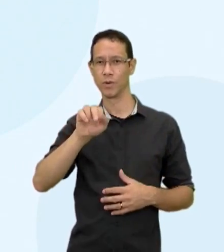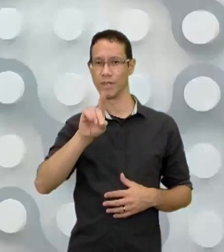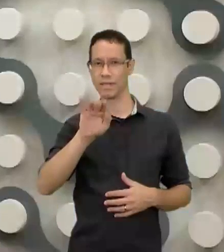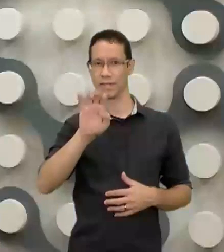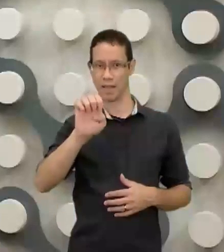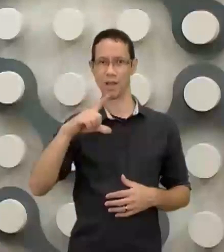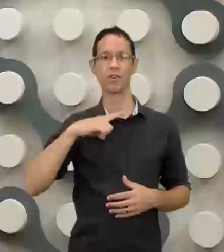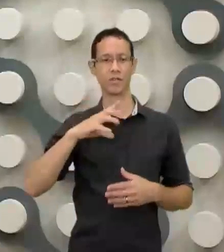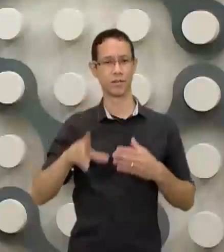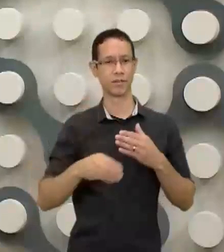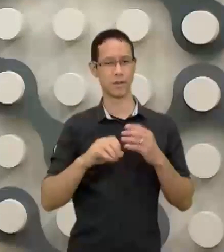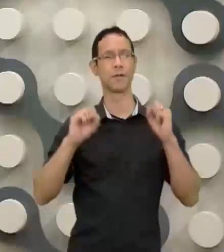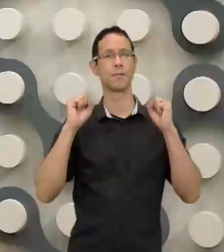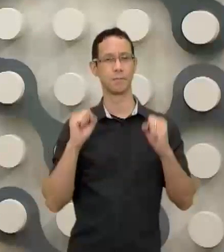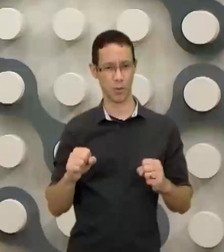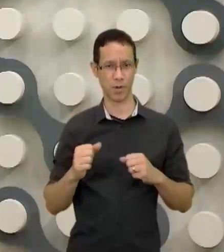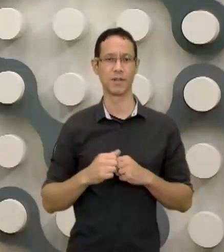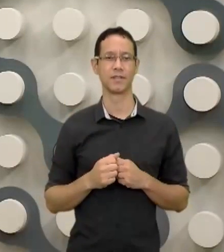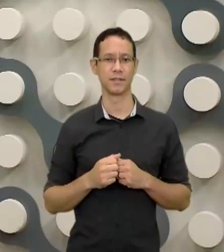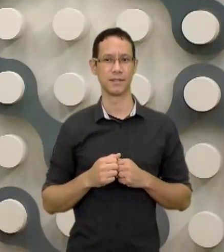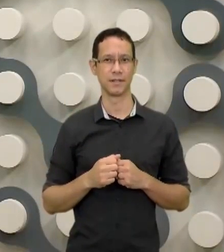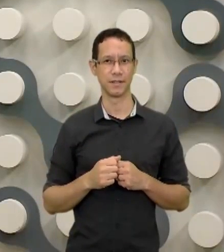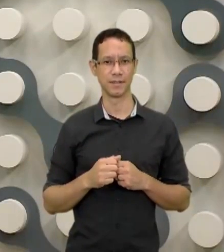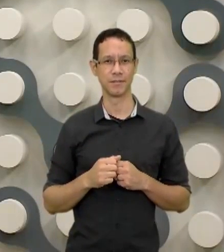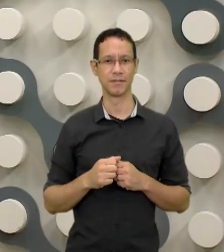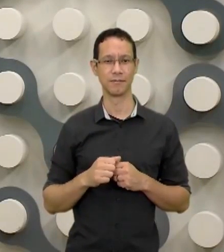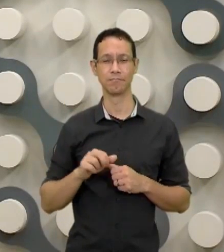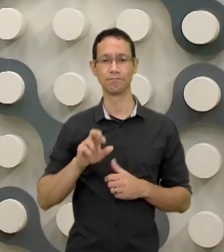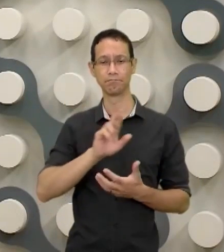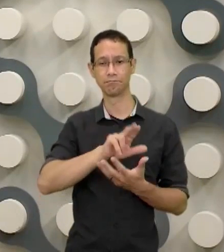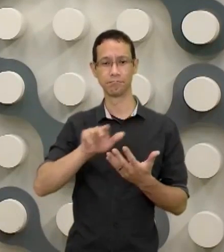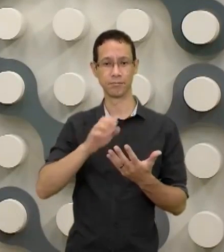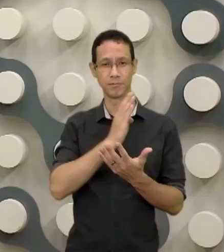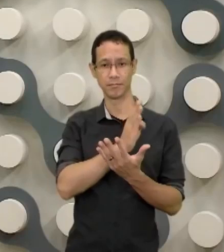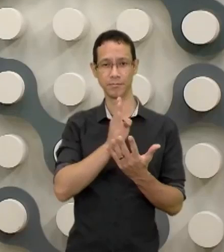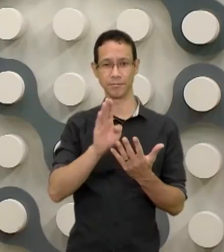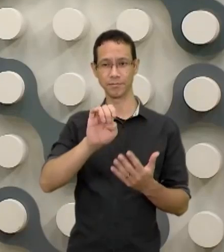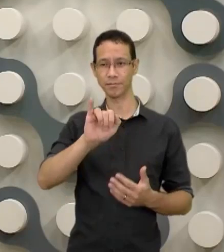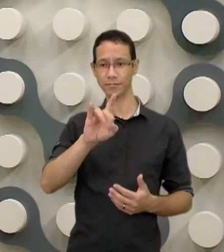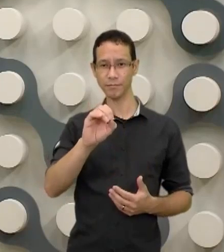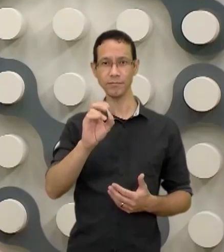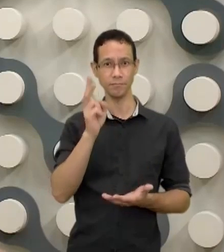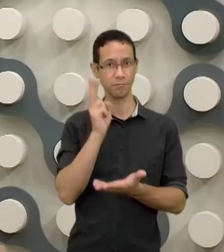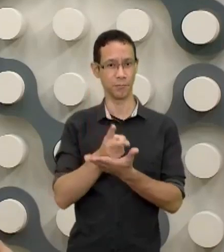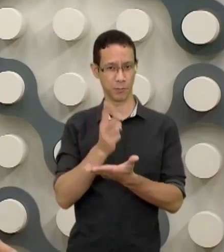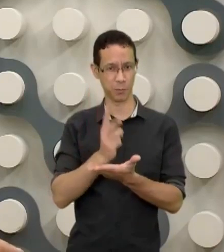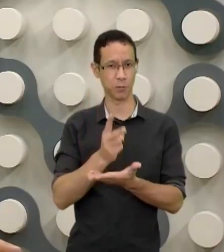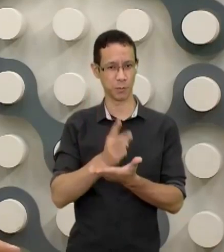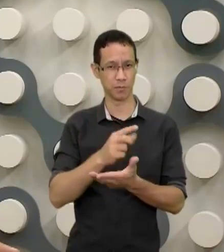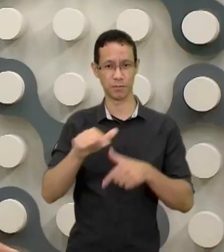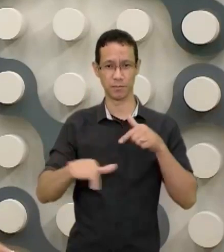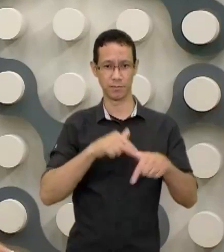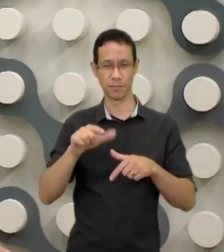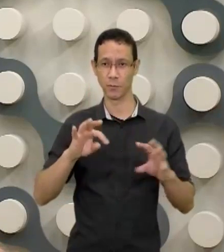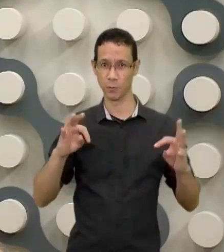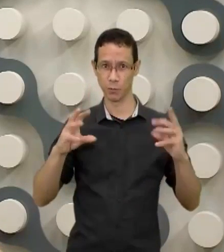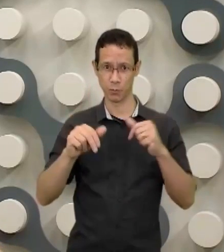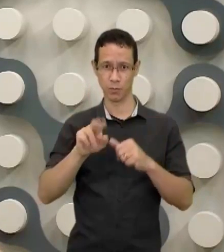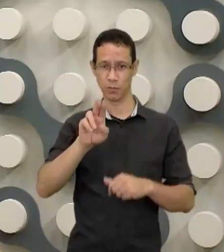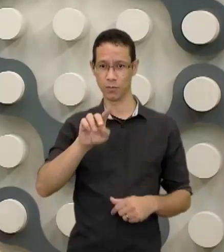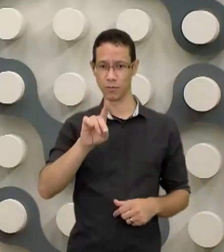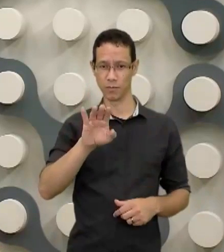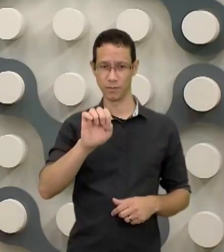todos os componentes, você pode se guiar por isso, né? Porque os eixos estruturantes serão os mesmos, trabalhados em todas as unidades, que